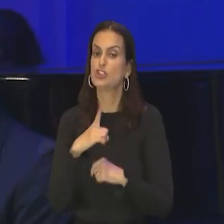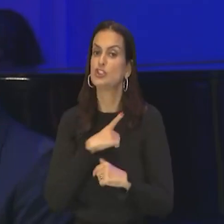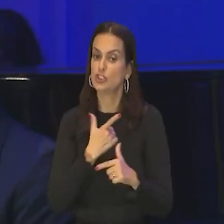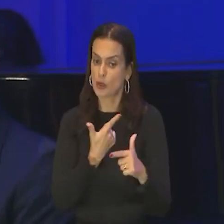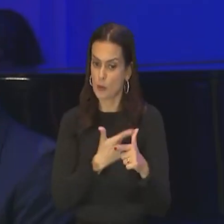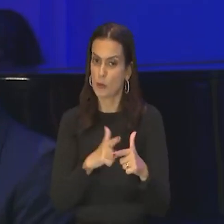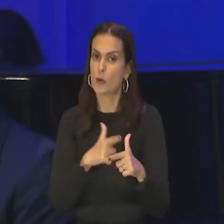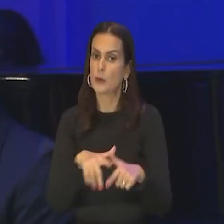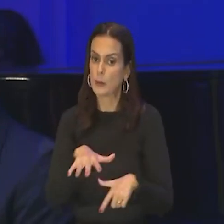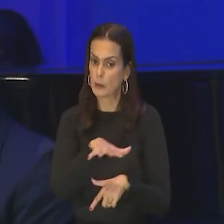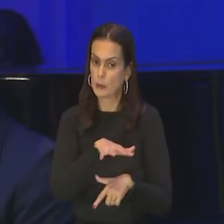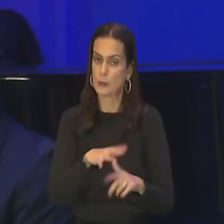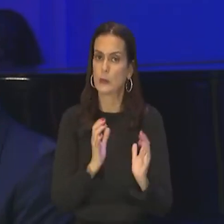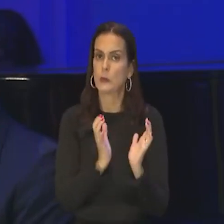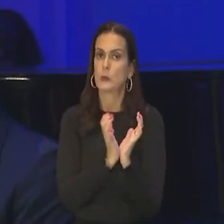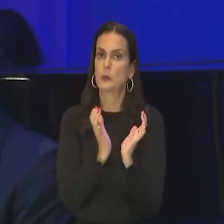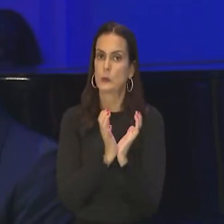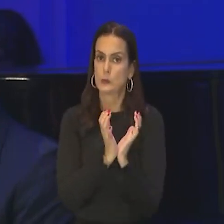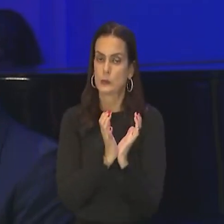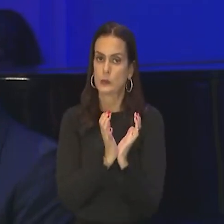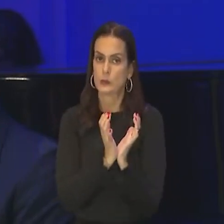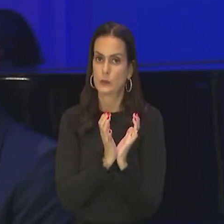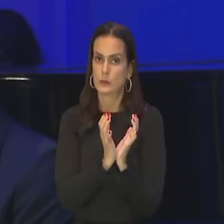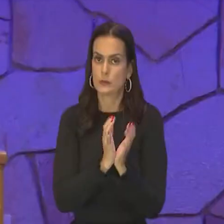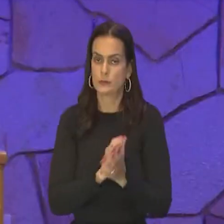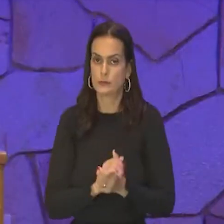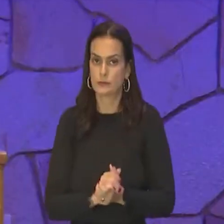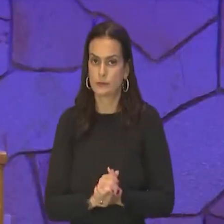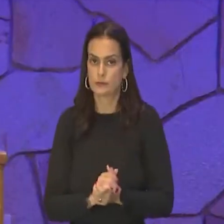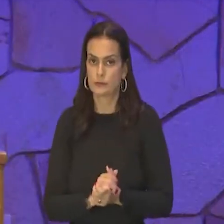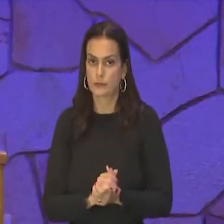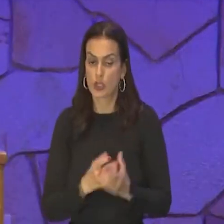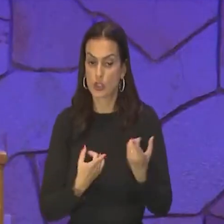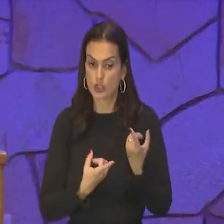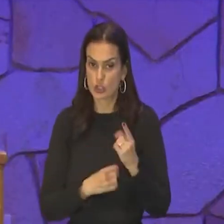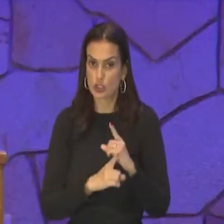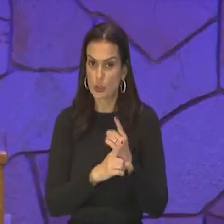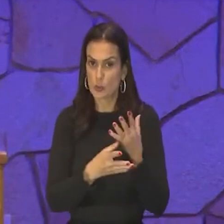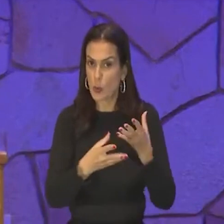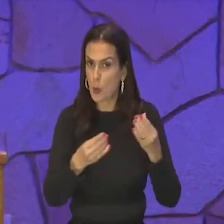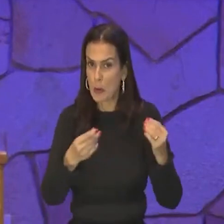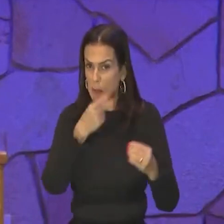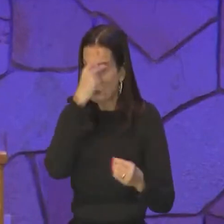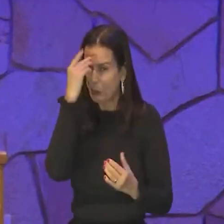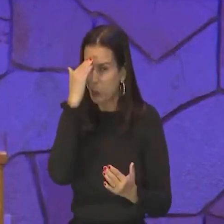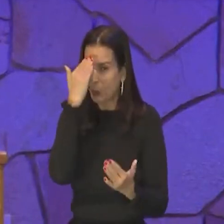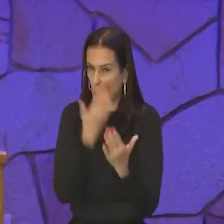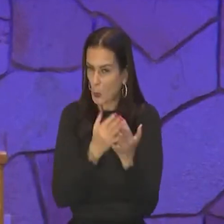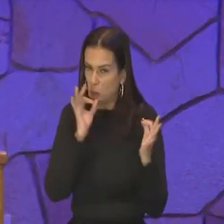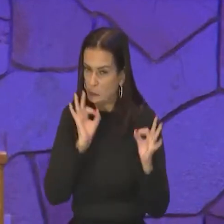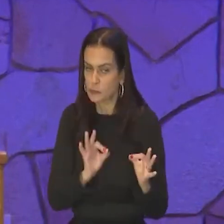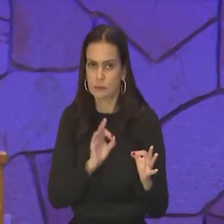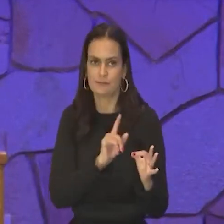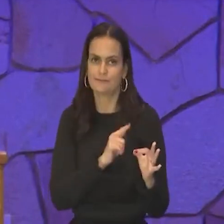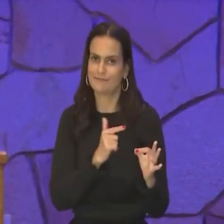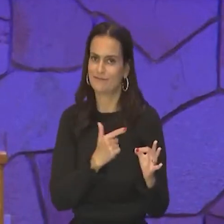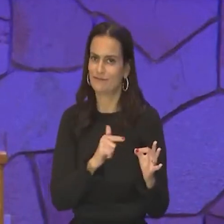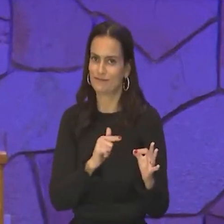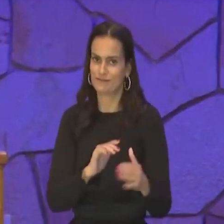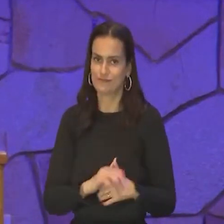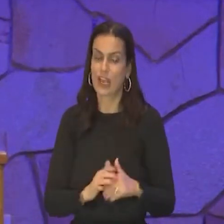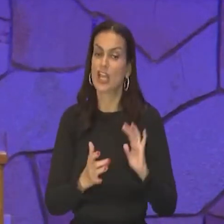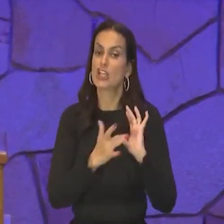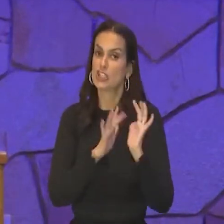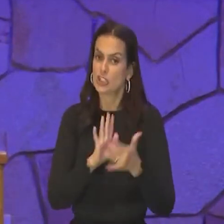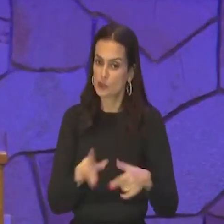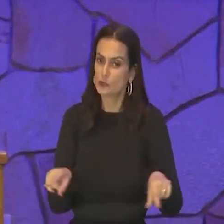ali, muitos problemas. Entre os discípulos, muitos incrédulos, e Jesus